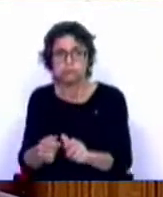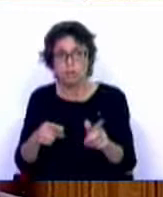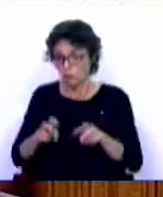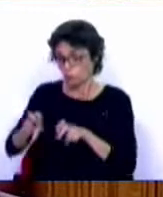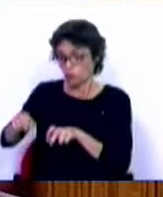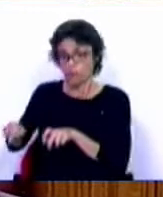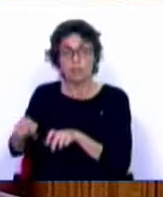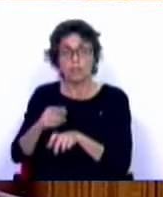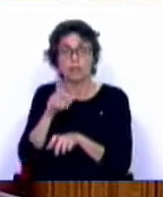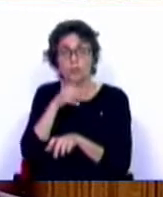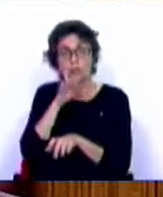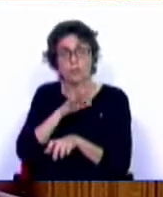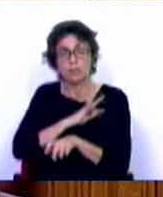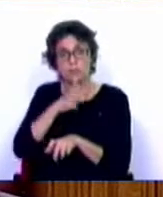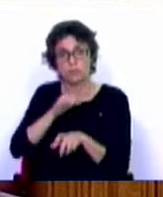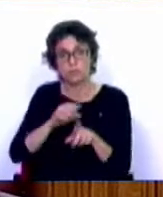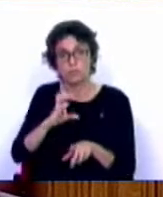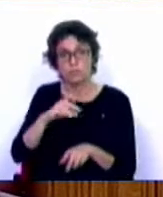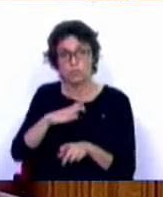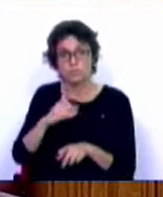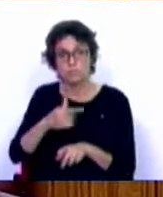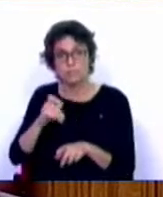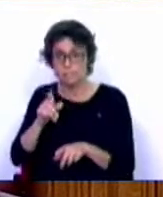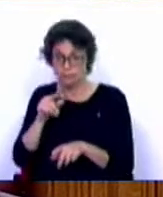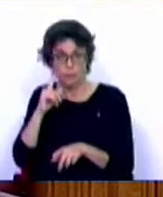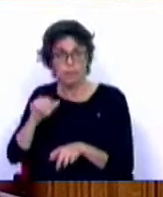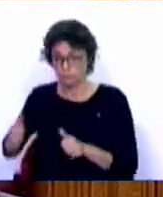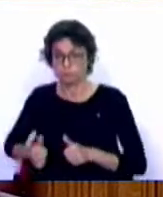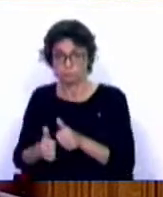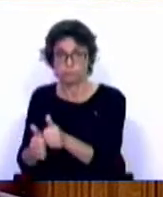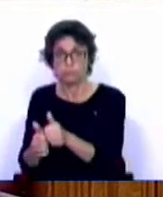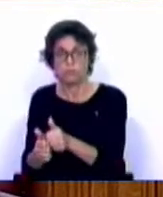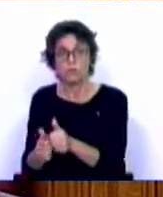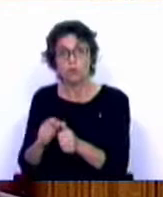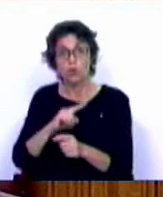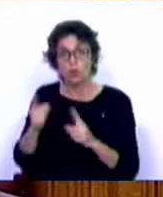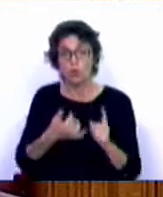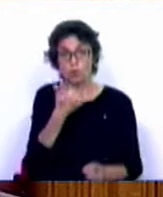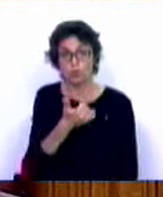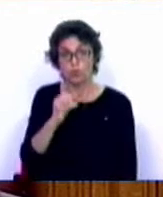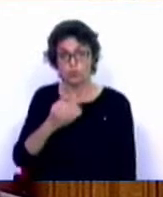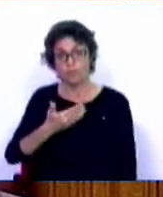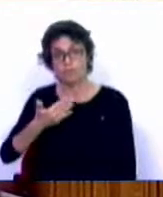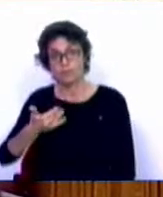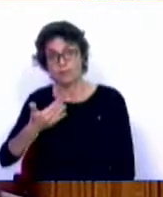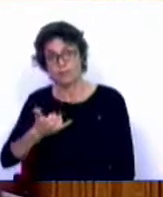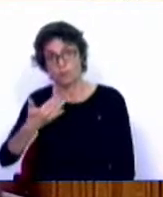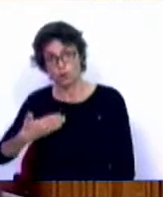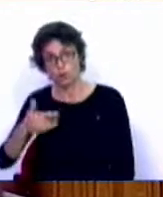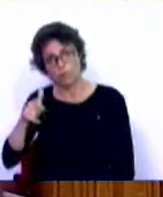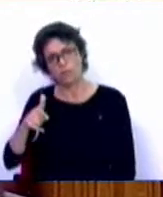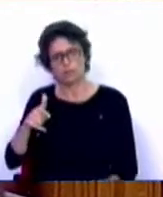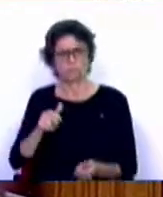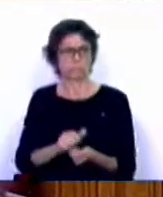deputada Constança Urbano de Sousa, que procurou continuá-la também. Estamos em 2021 e é uma hora de